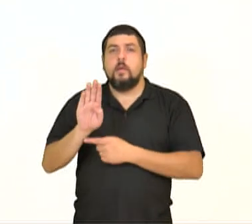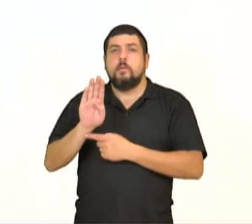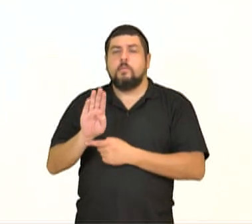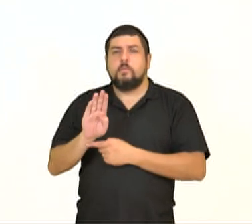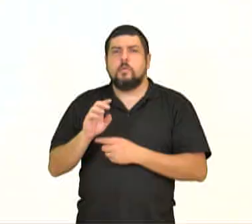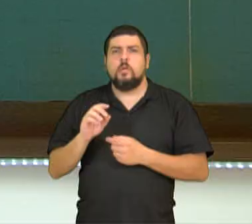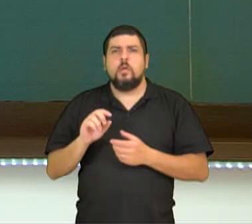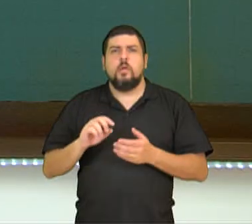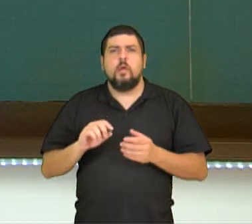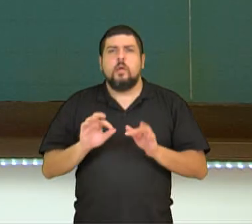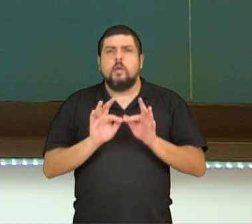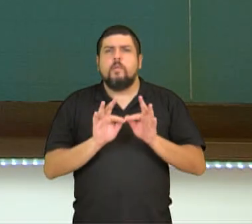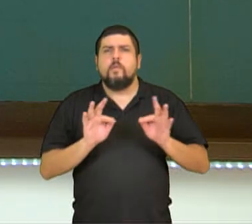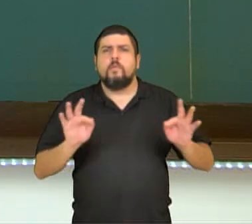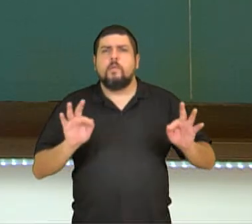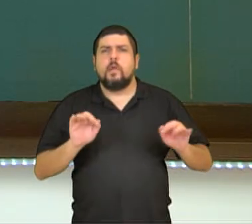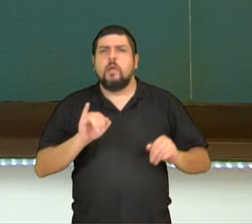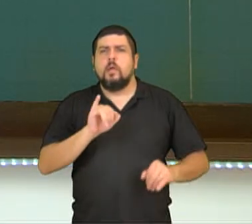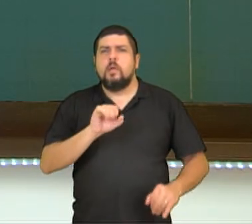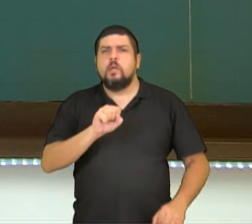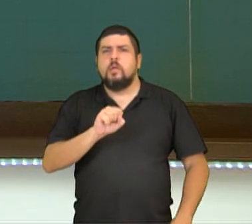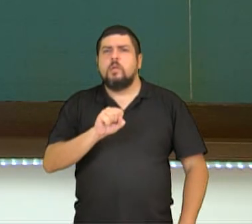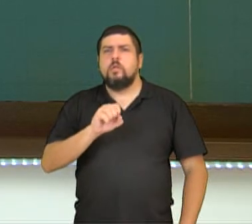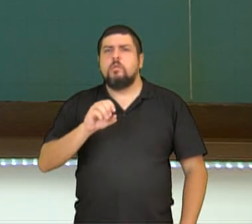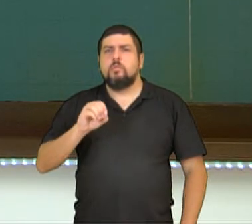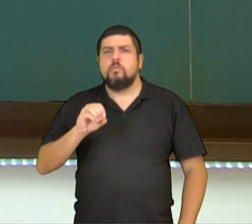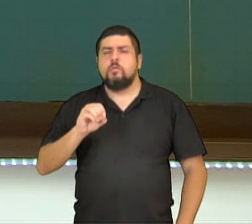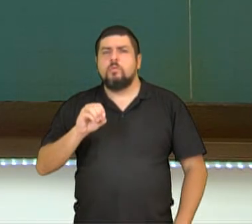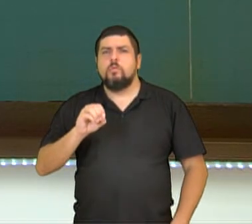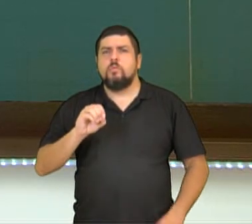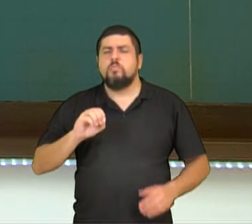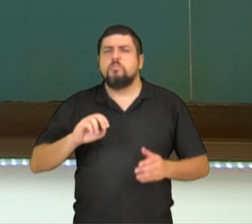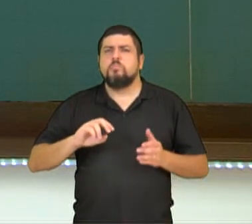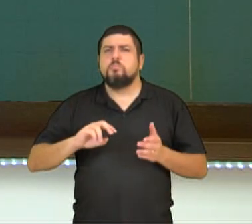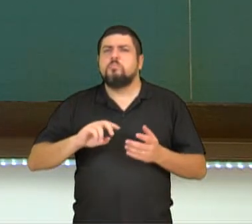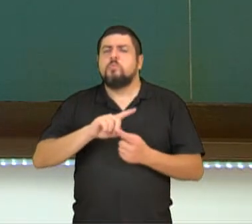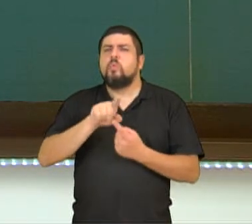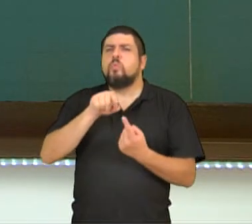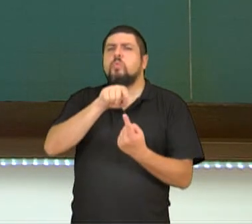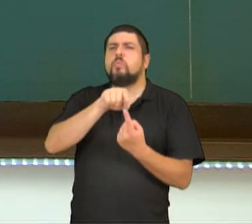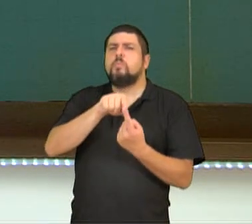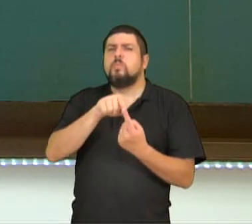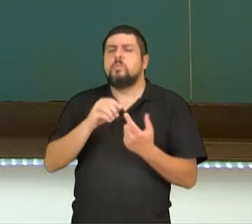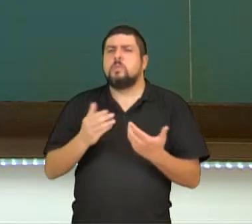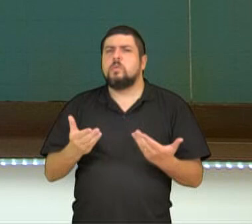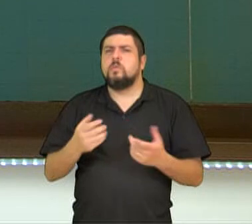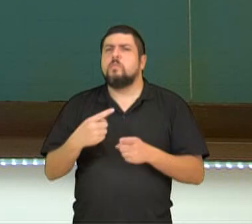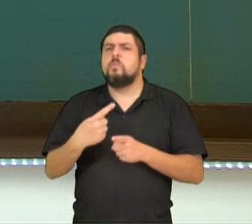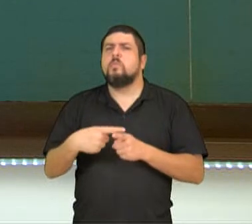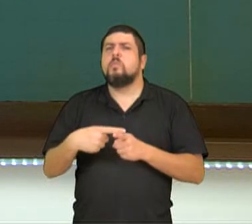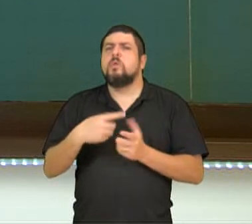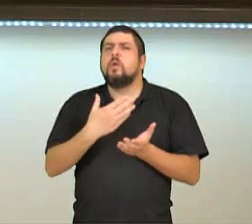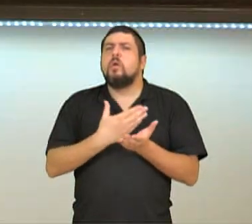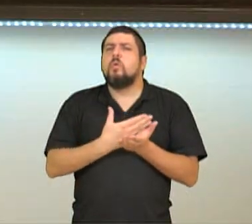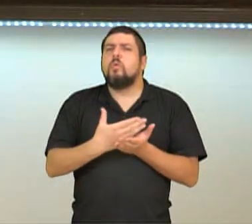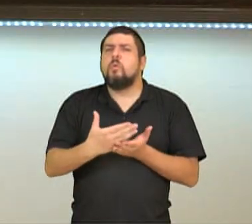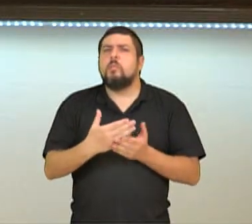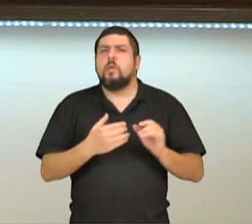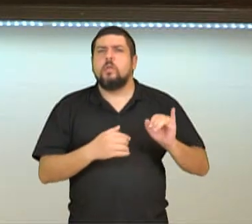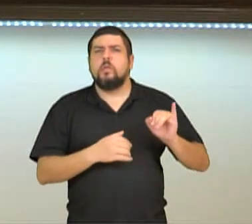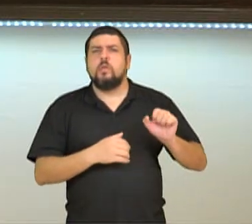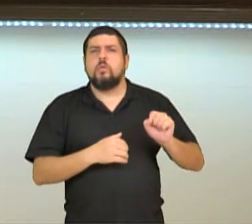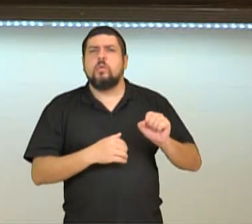na oração? Né? Para que ela começa essa frase? Qual a intencionalidade dela em iniciar a frase com esse